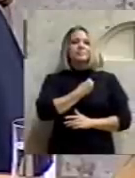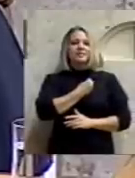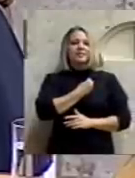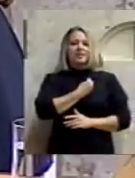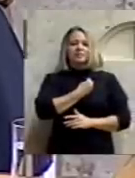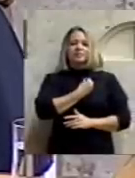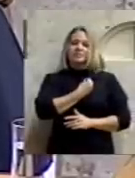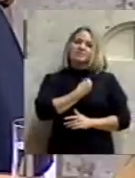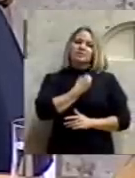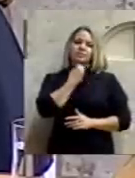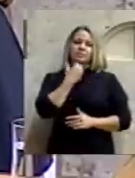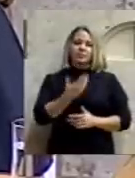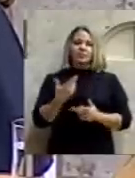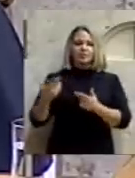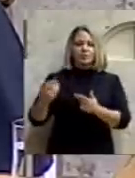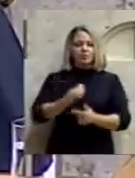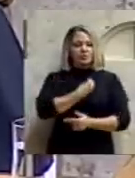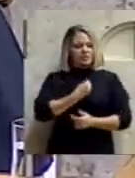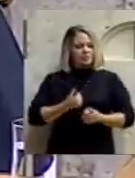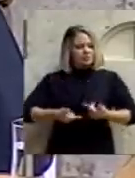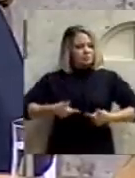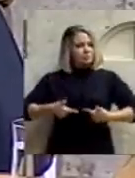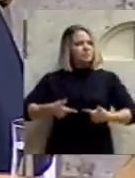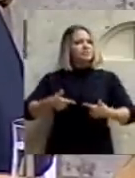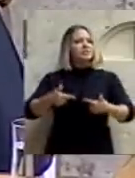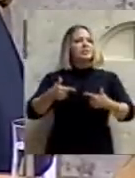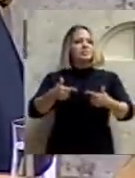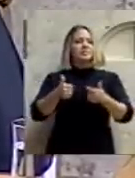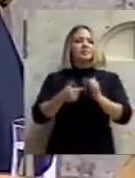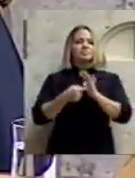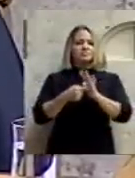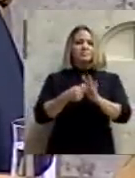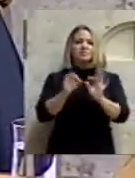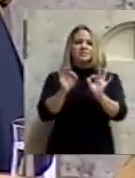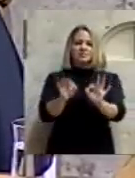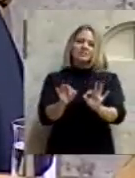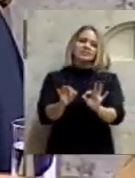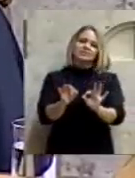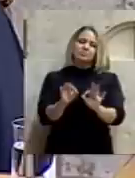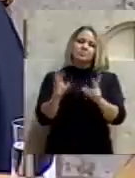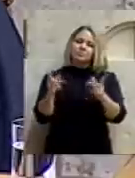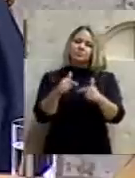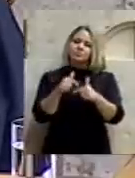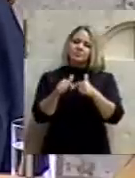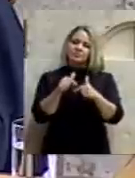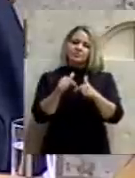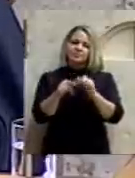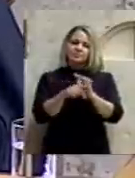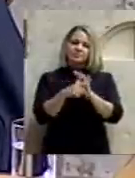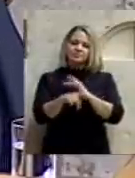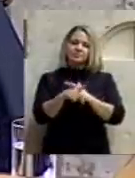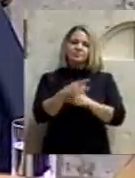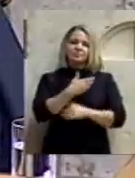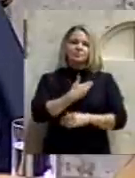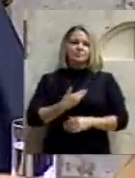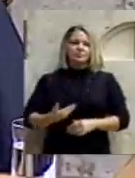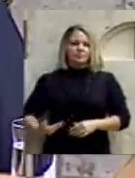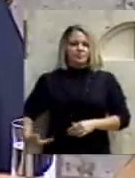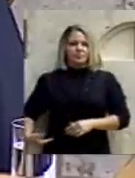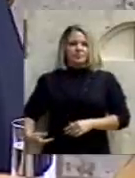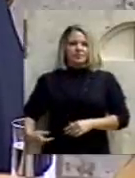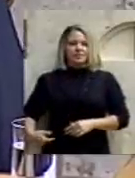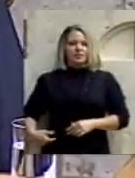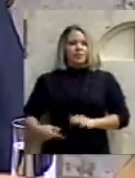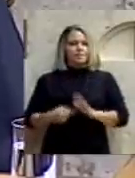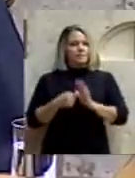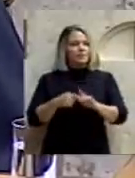na vida muito bem consubstanciam primorosamente o ser republicano. Fica na